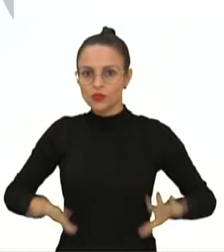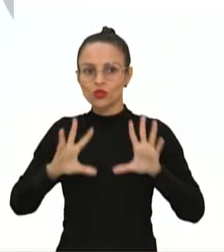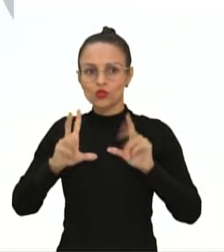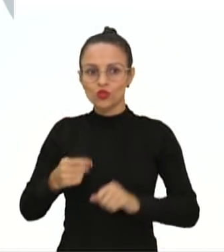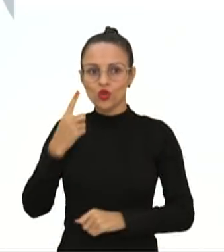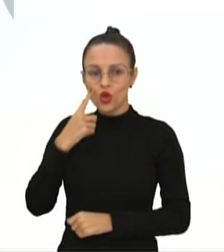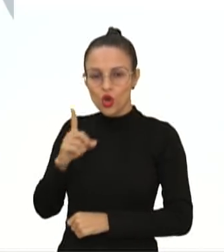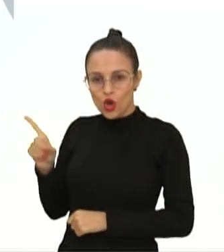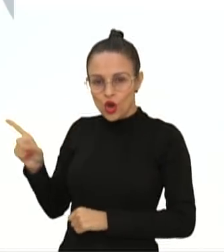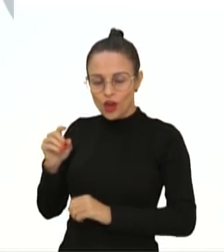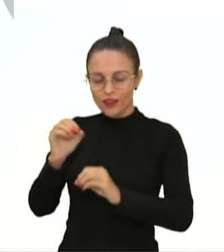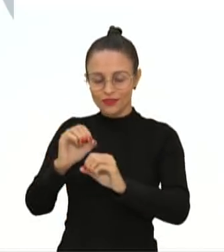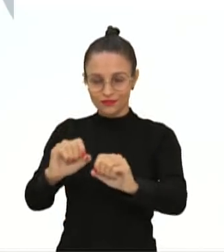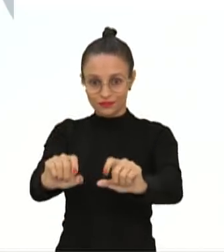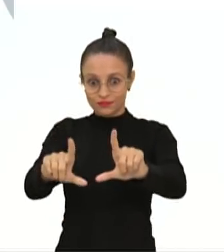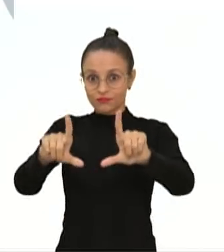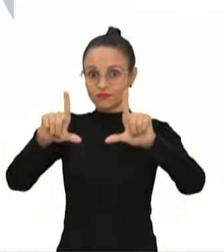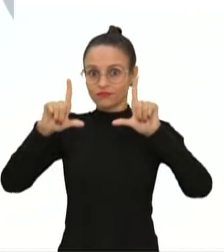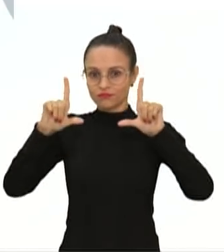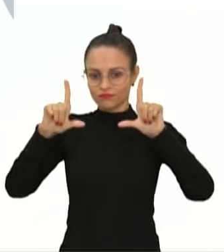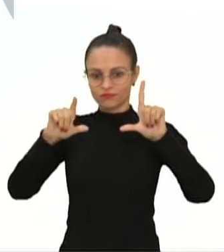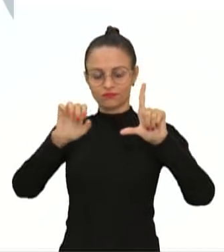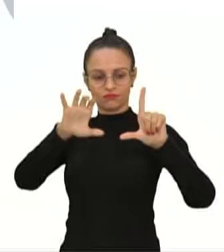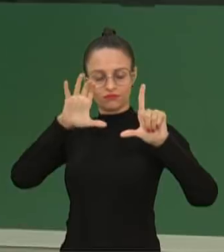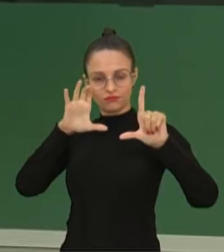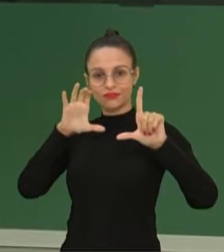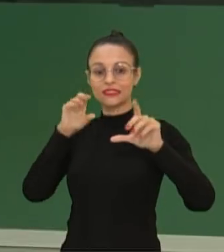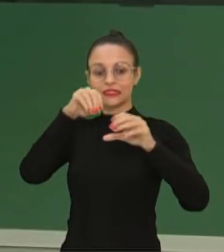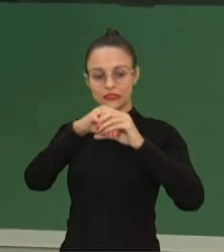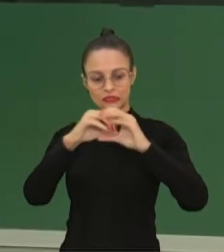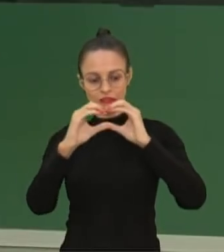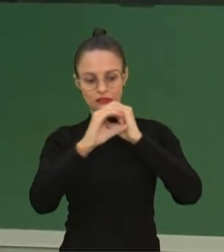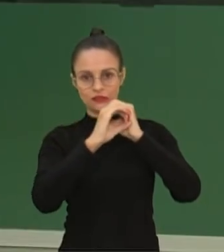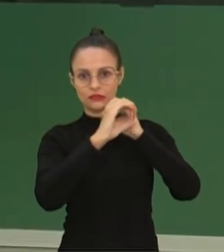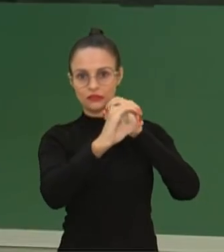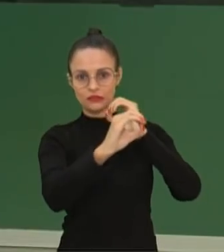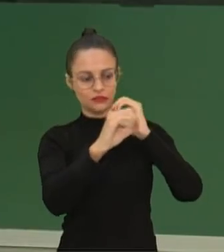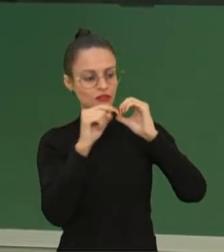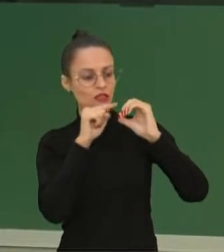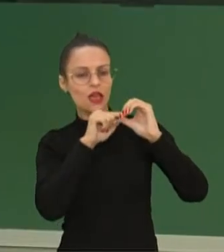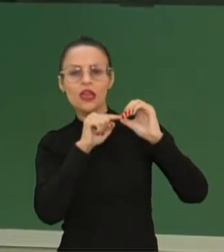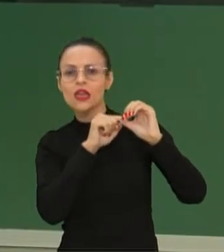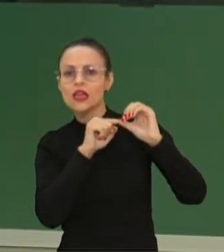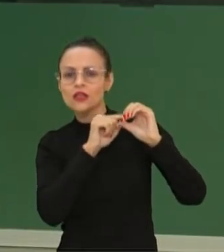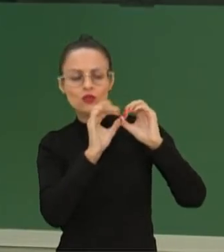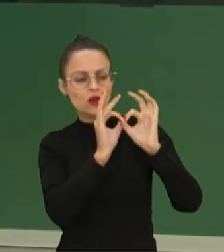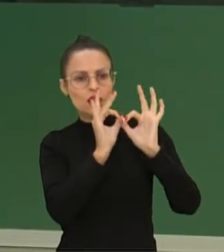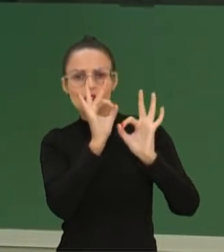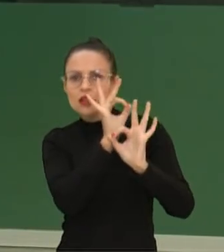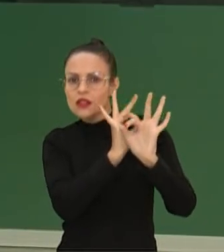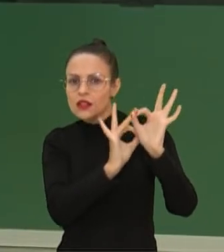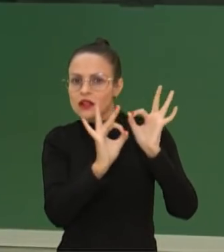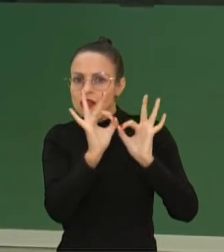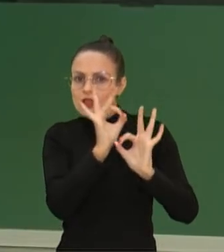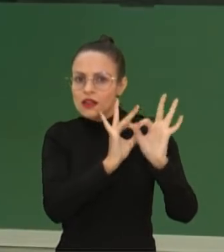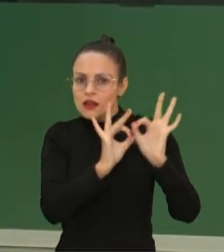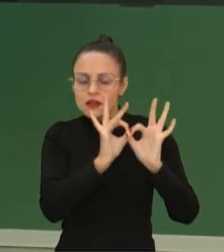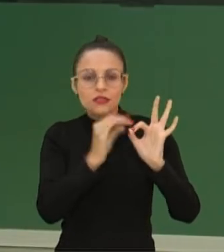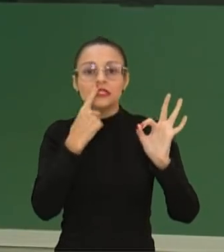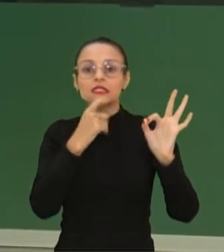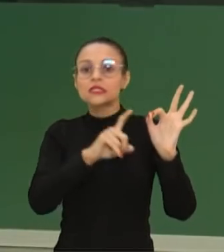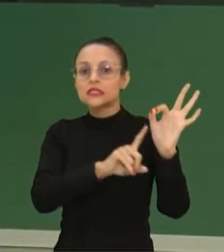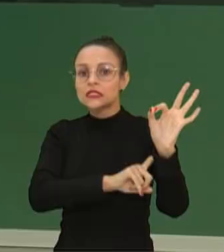se a gente tivesse um zoom dentro aí de um vaso sanguíneo, as células do sangue, né, o sangue com diversos